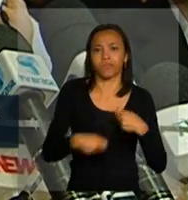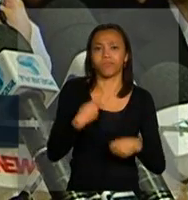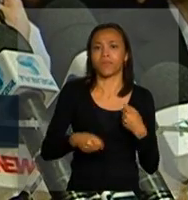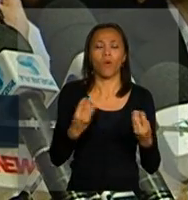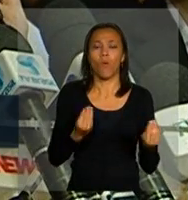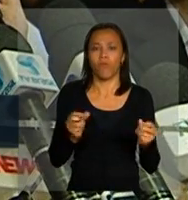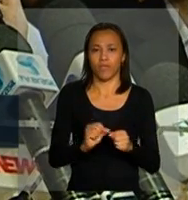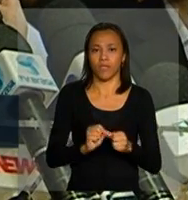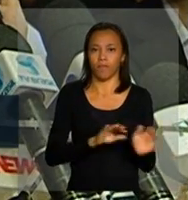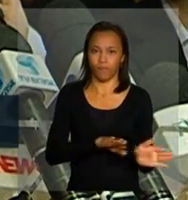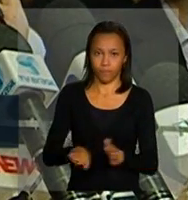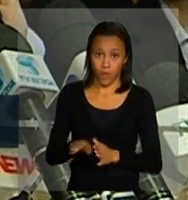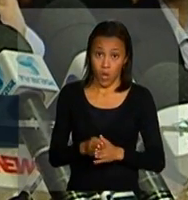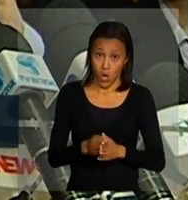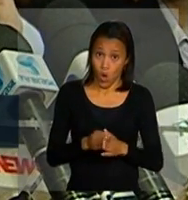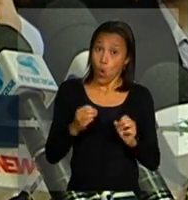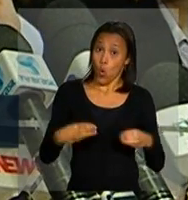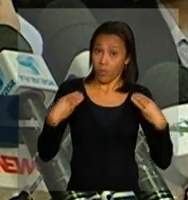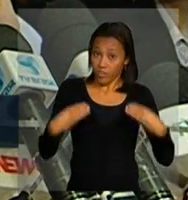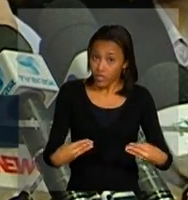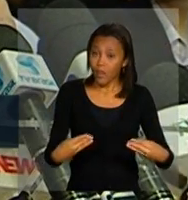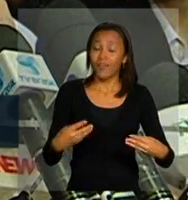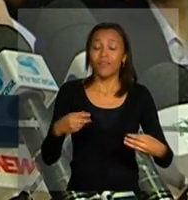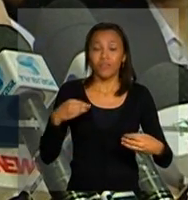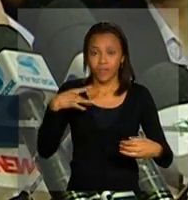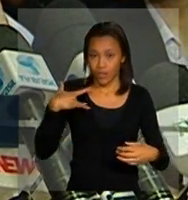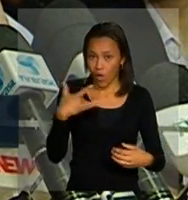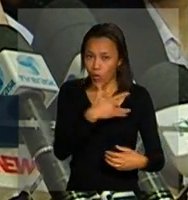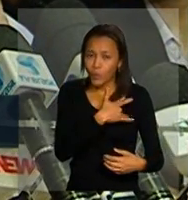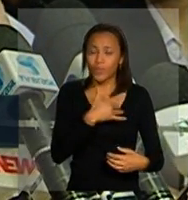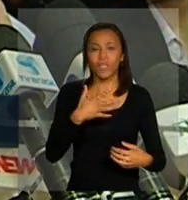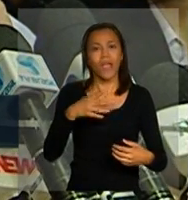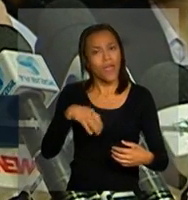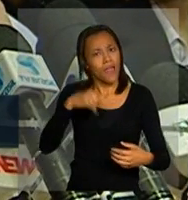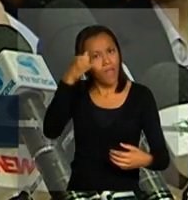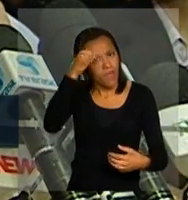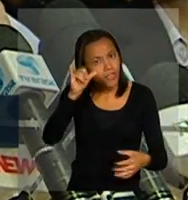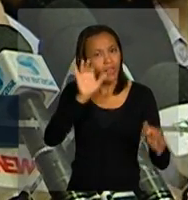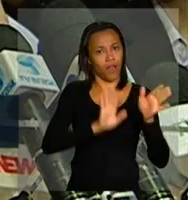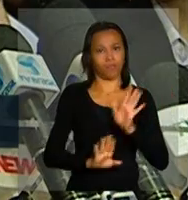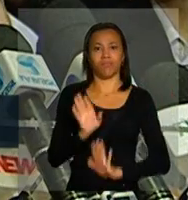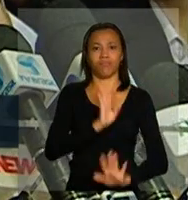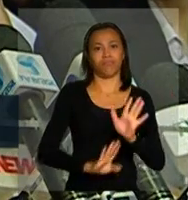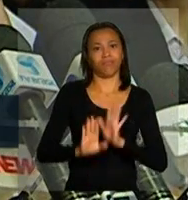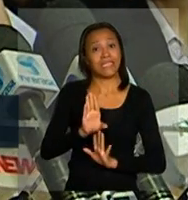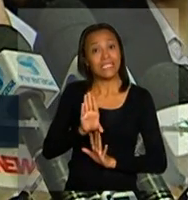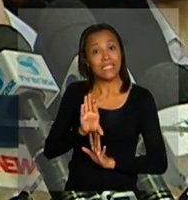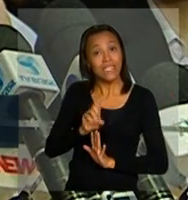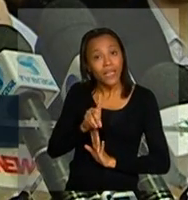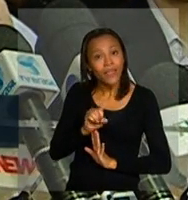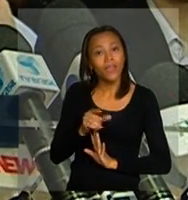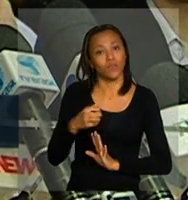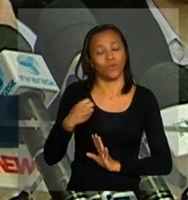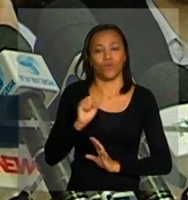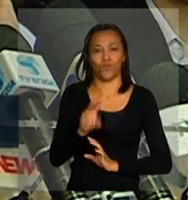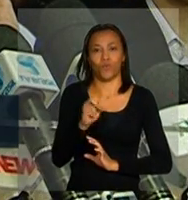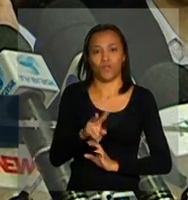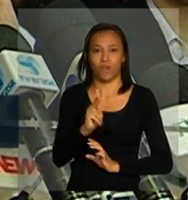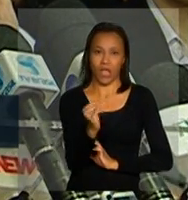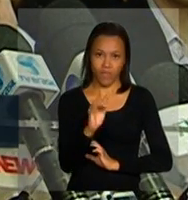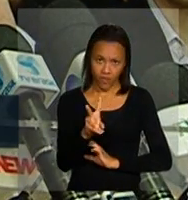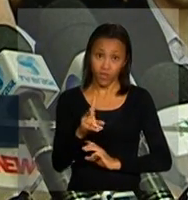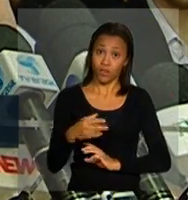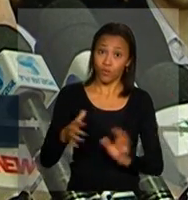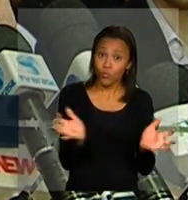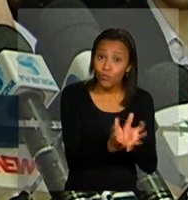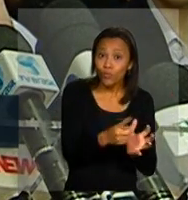como uma das grandes prioridades das ações de prevenção e de testagem precoce do vírus do HIV, sobretudo o público mais